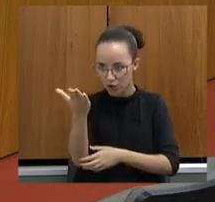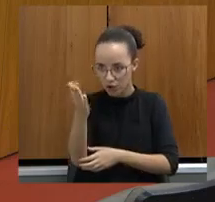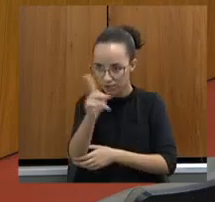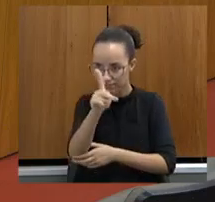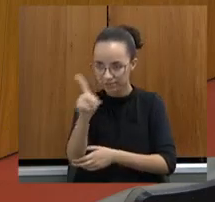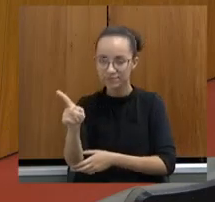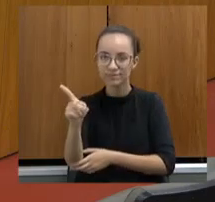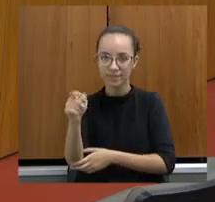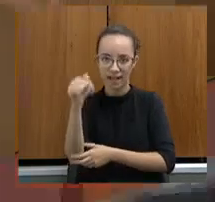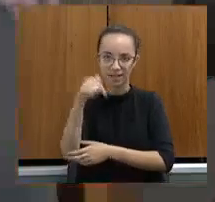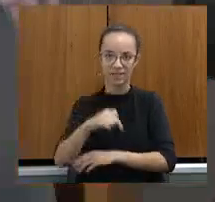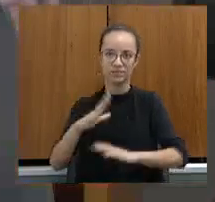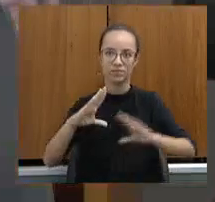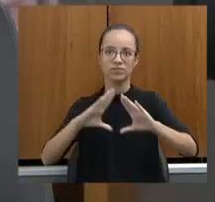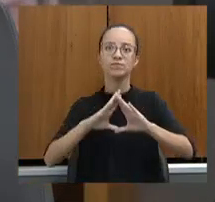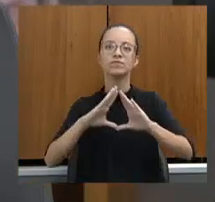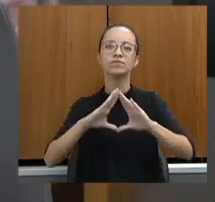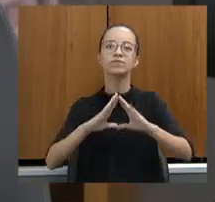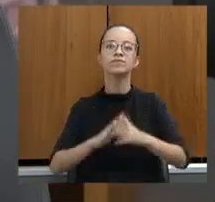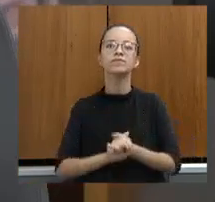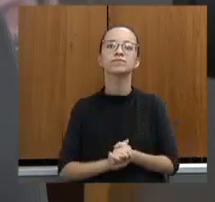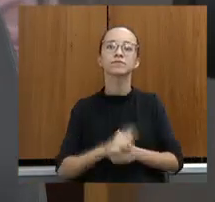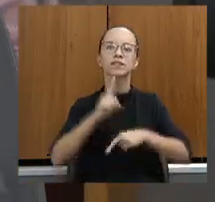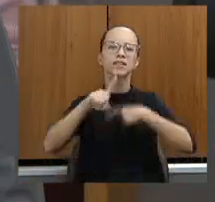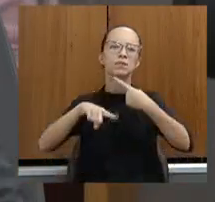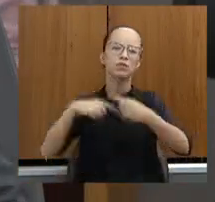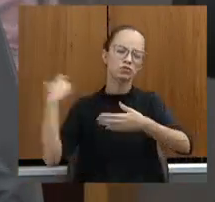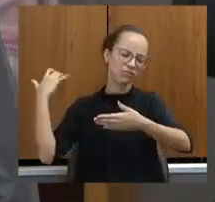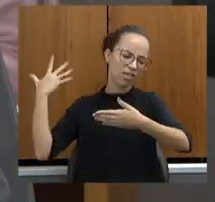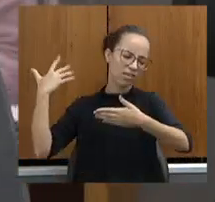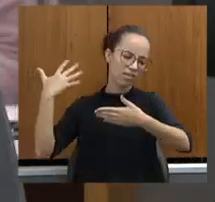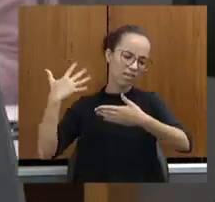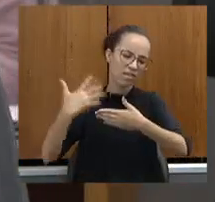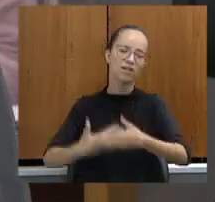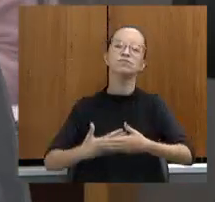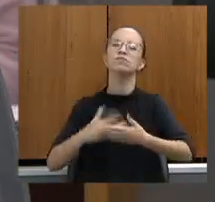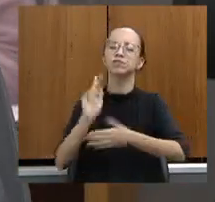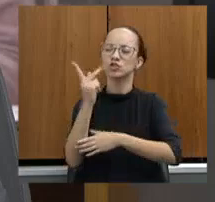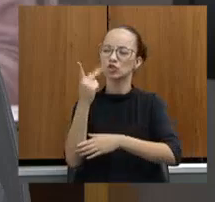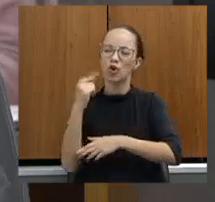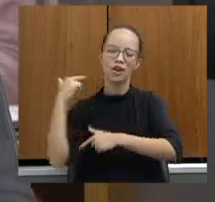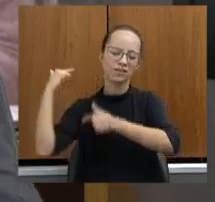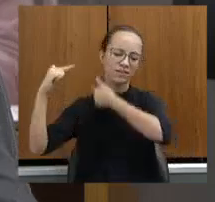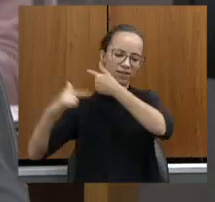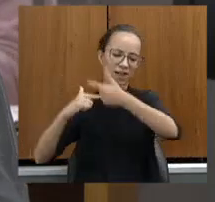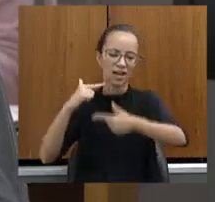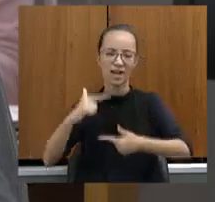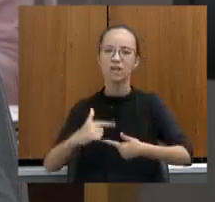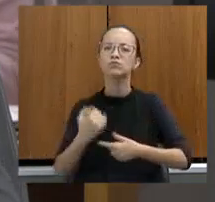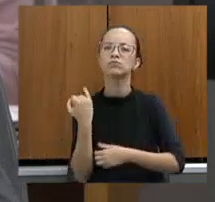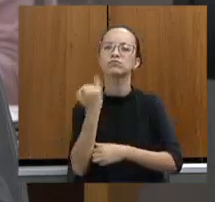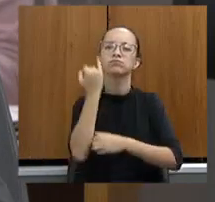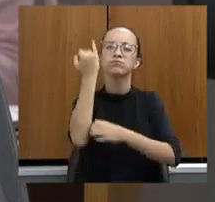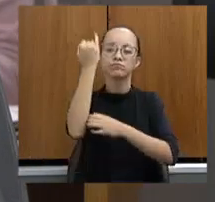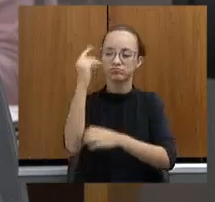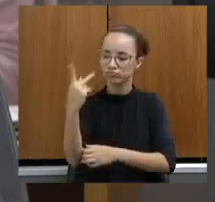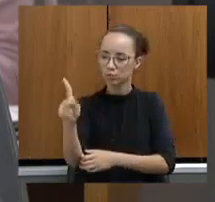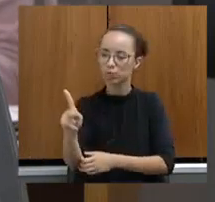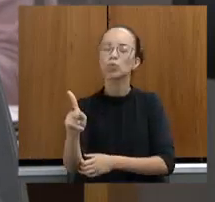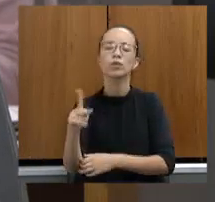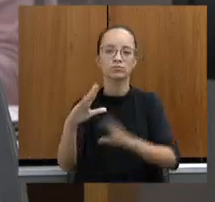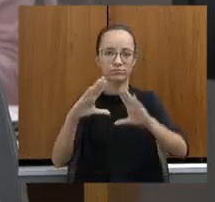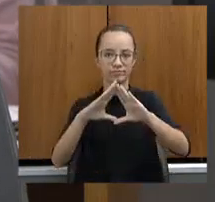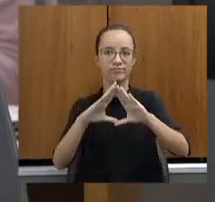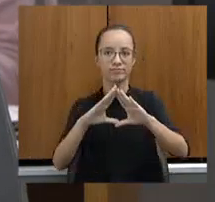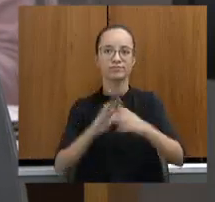na Assembleia Legislativa de Minas Gerais depois de anos de História de um legado enorme de muito trabalho dedicado